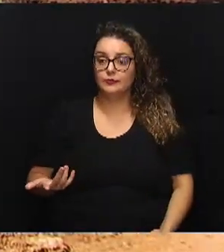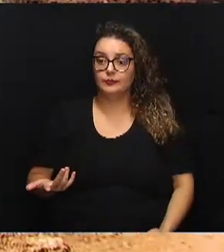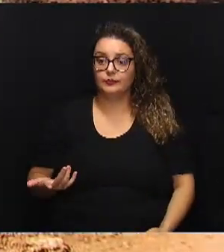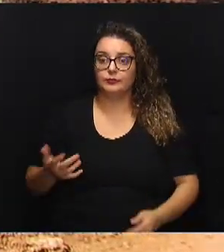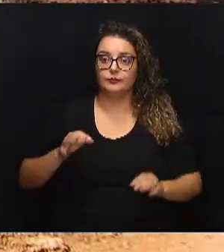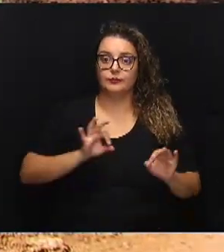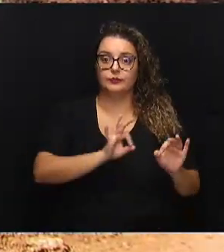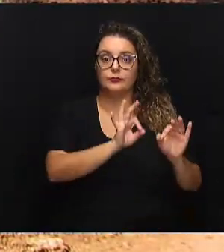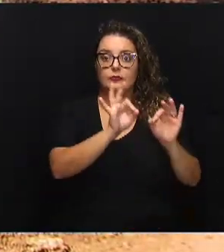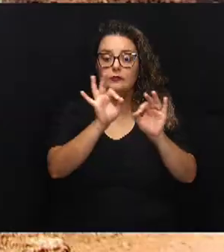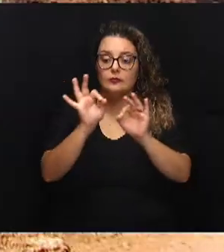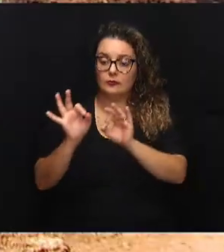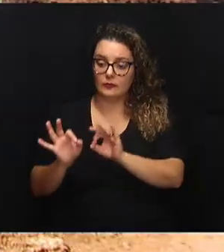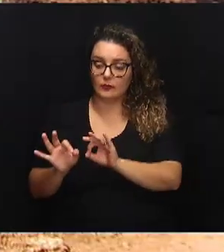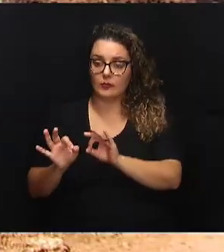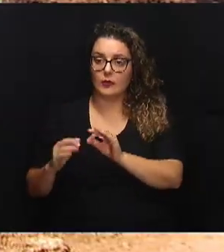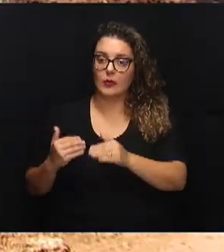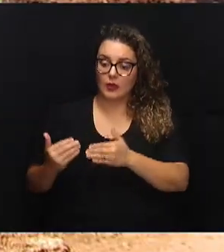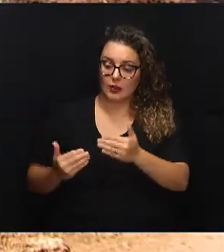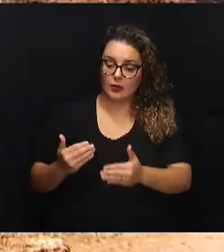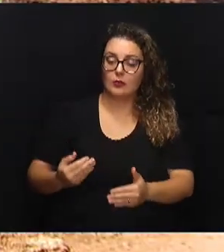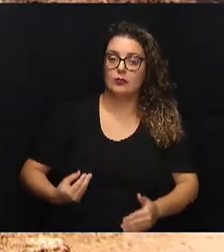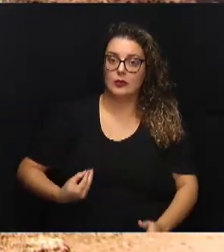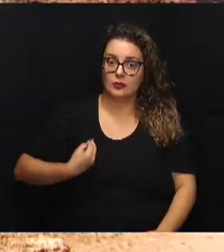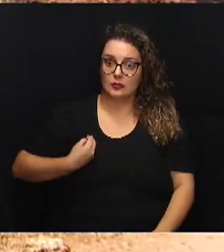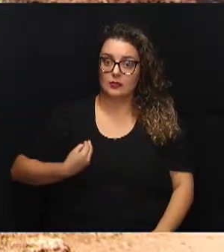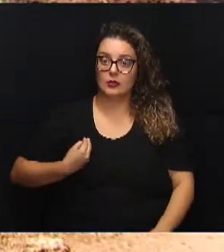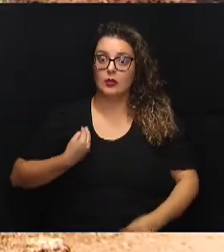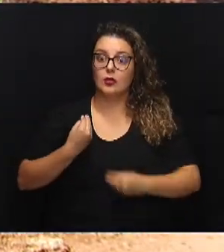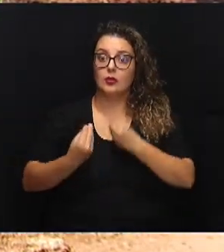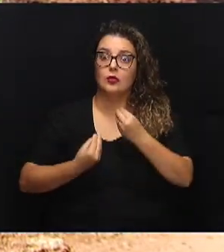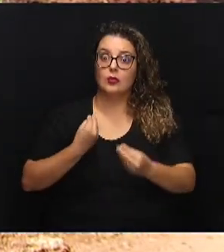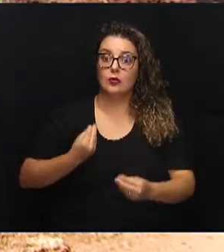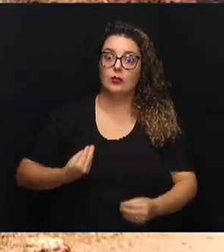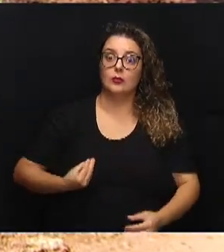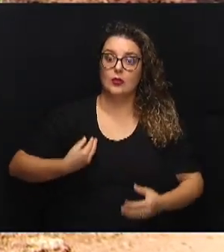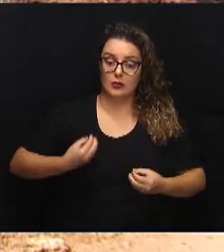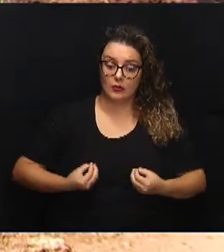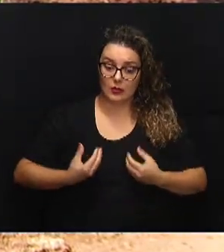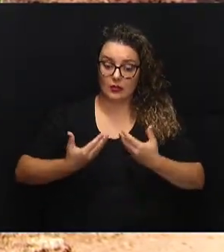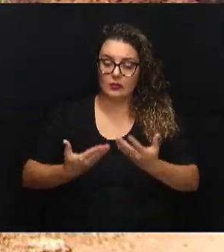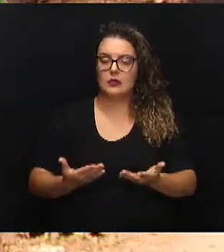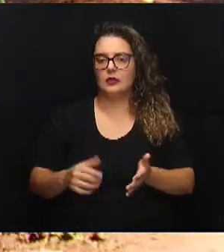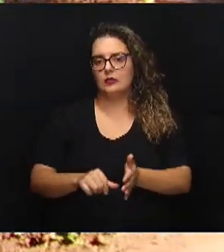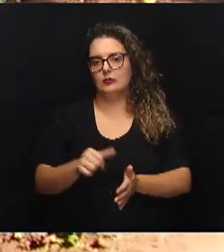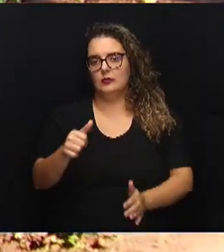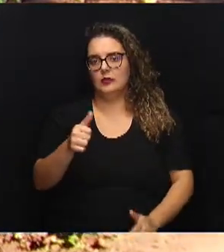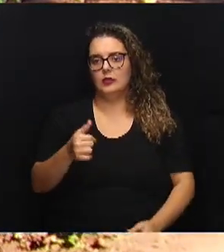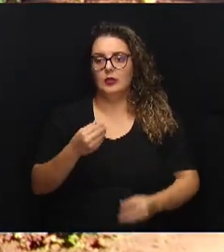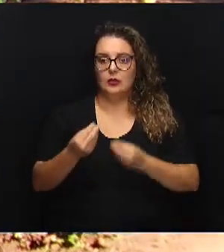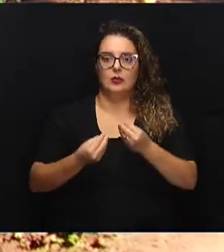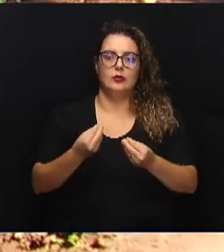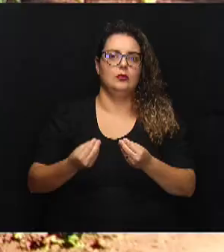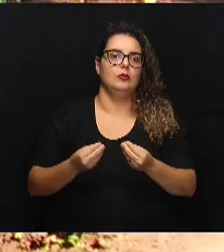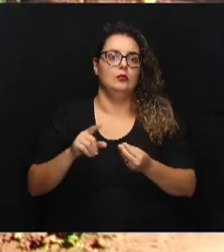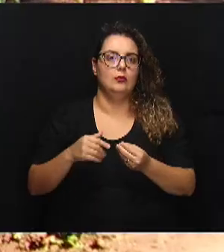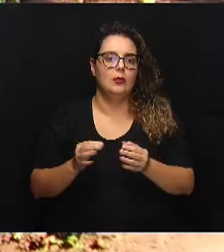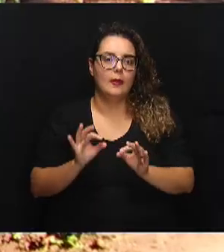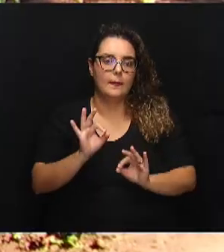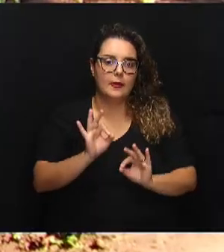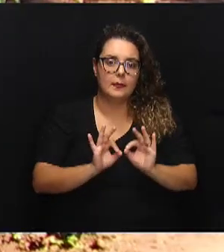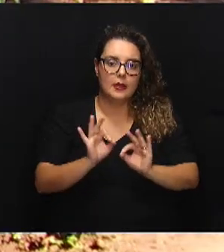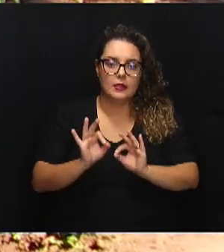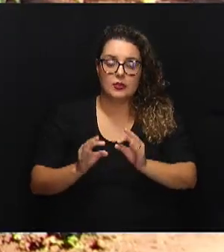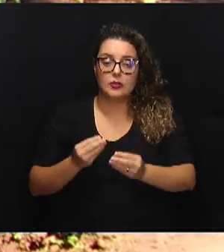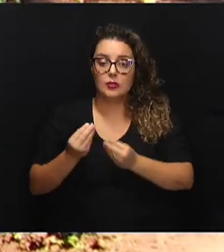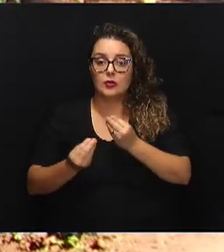Acompanhando então o processo da vida. Como a vida é concebida primeiramente, como a vida é gestada, como